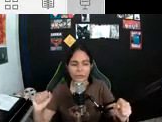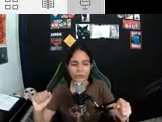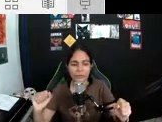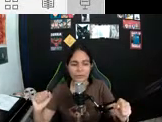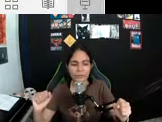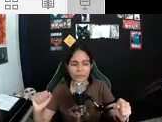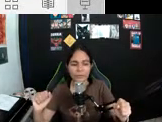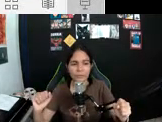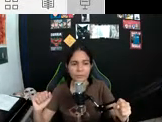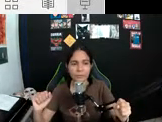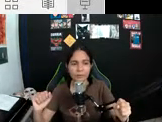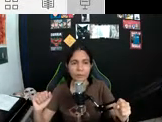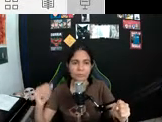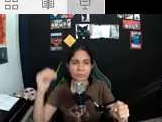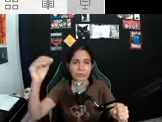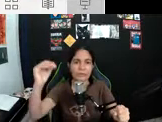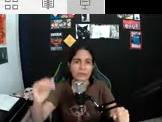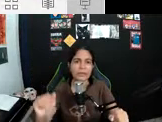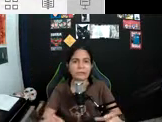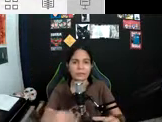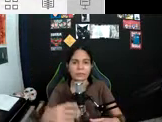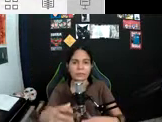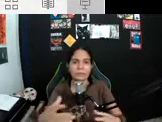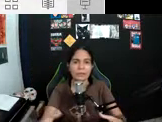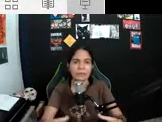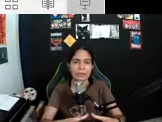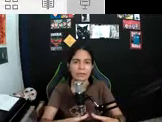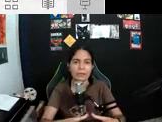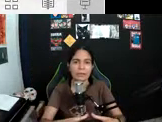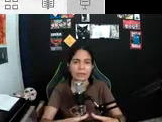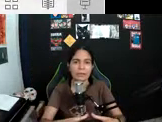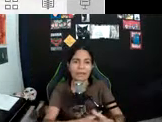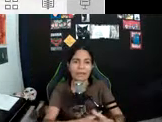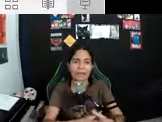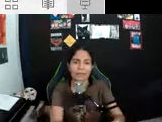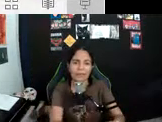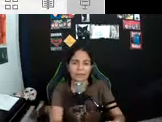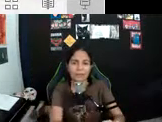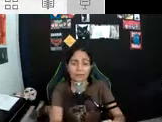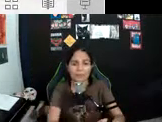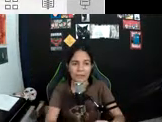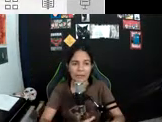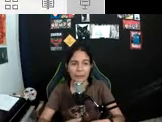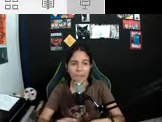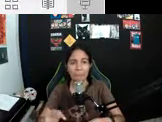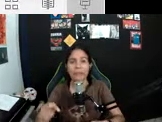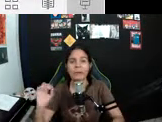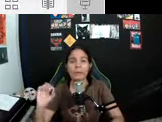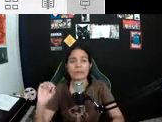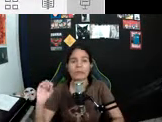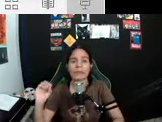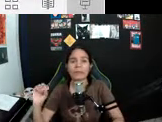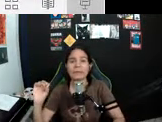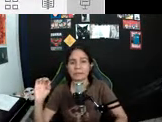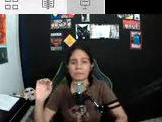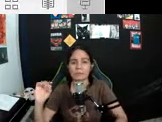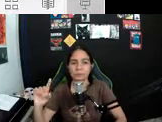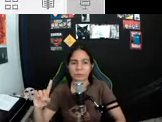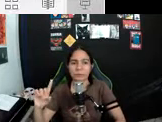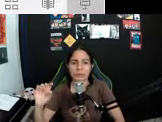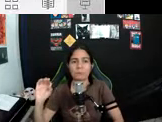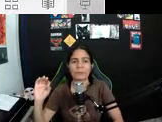como posso dizer, alguns conceitos, vamos dizer, né, que essa resolução considera. Então,